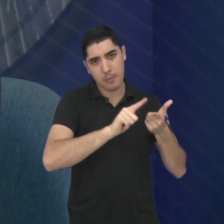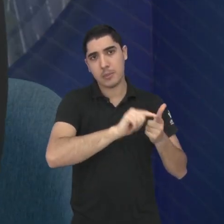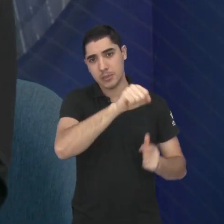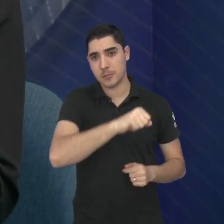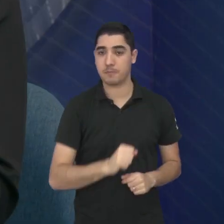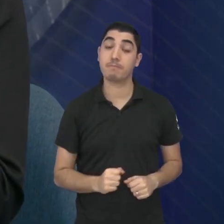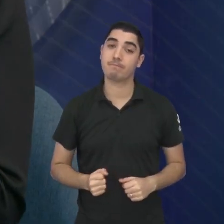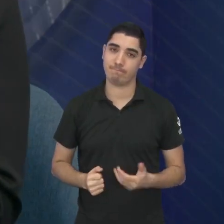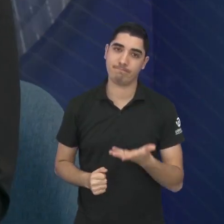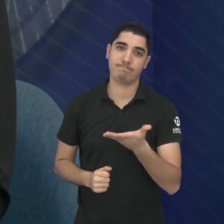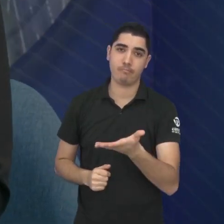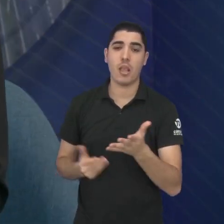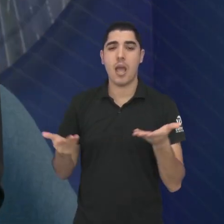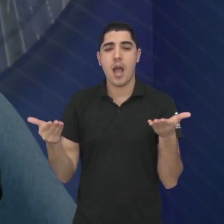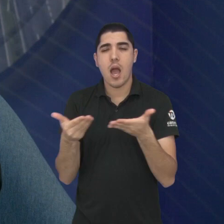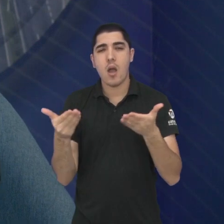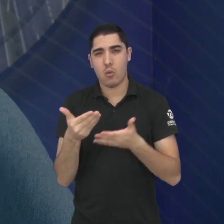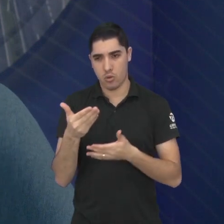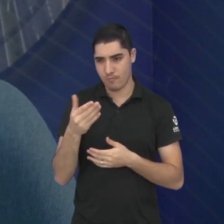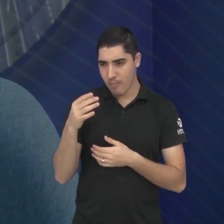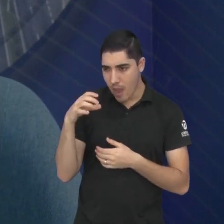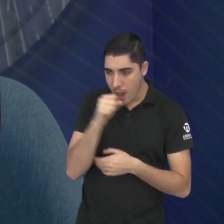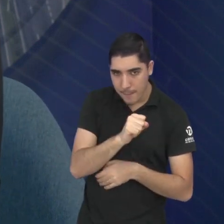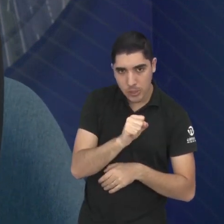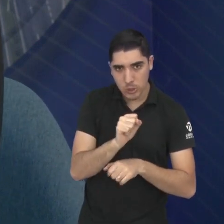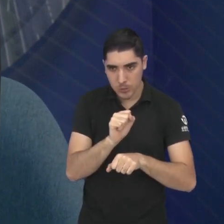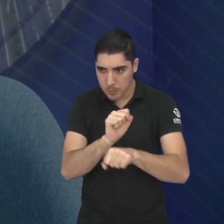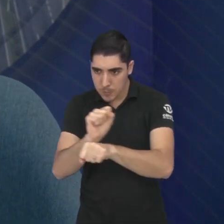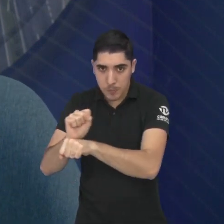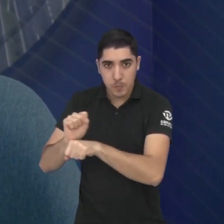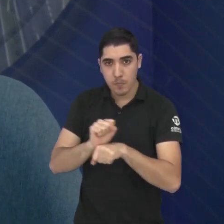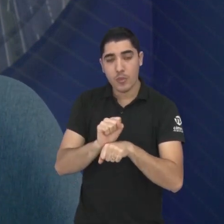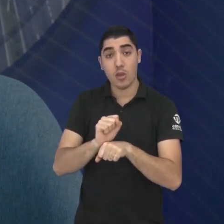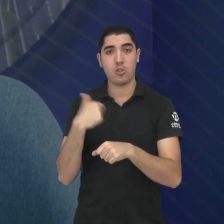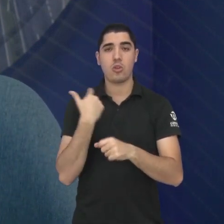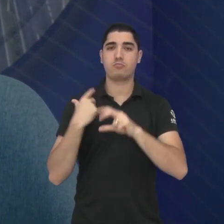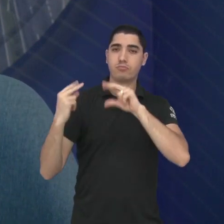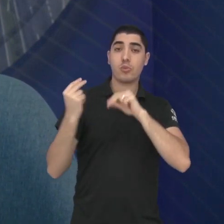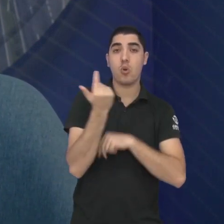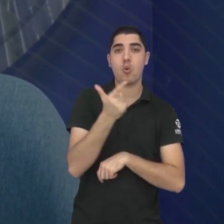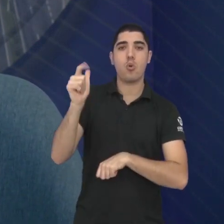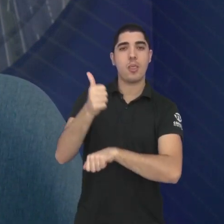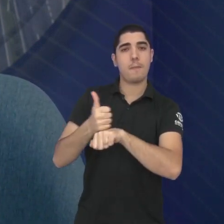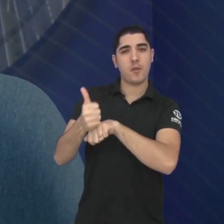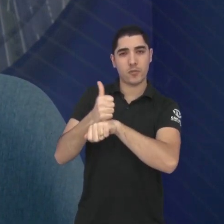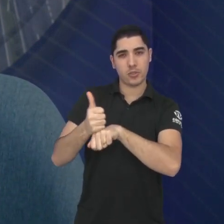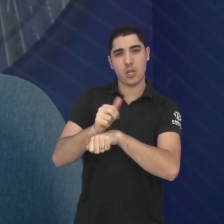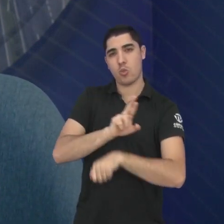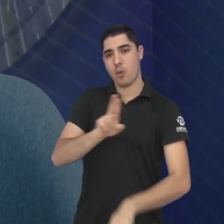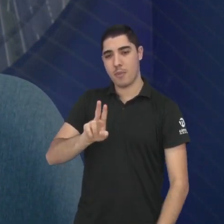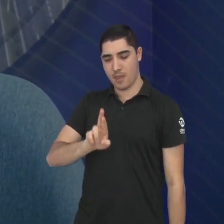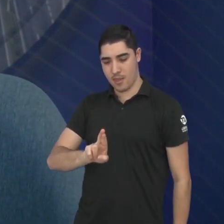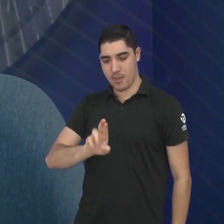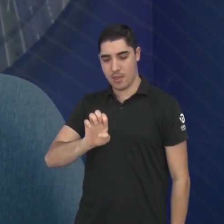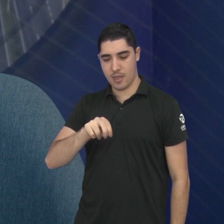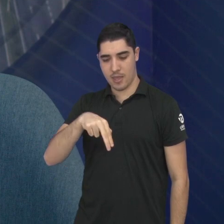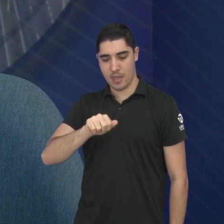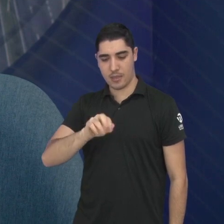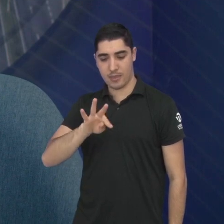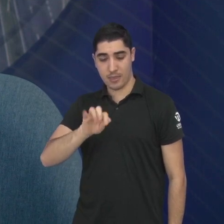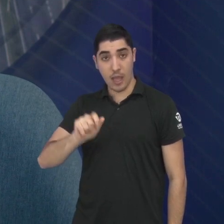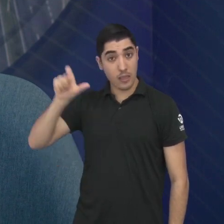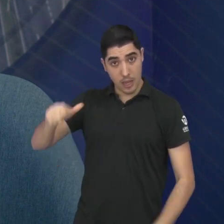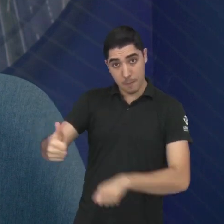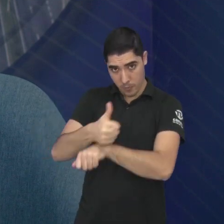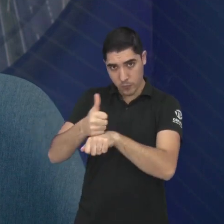isso. Bom, vamos fazer uma pausa aqui, porque a gente conversou com uma economista, Renata Belzunces, que além de economista, ela é